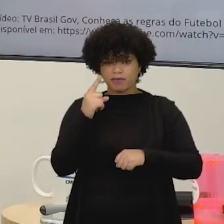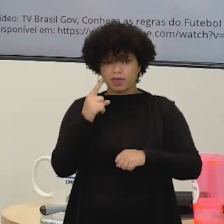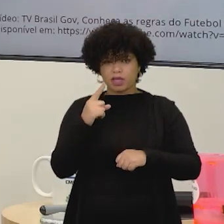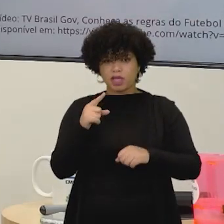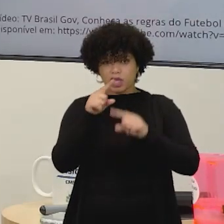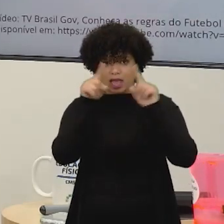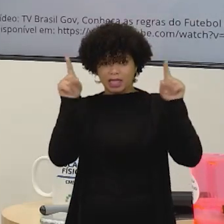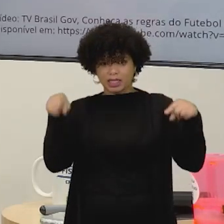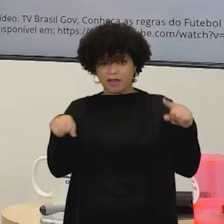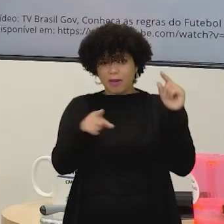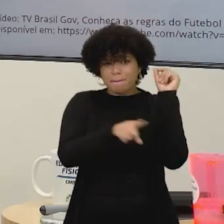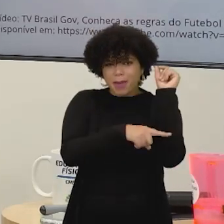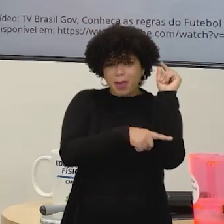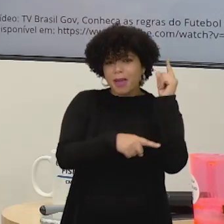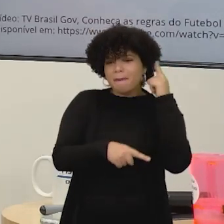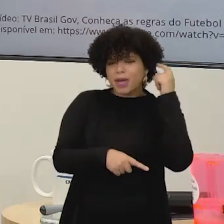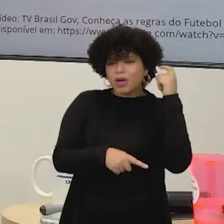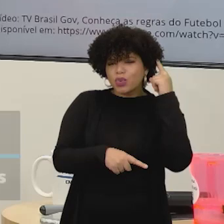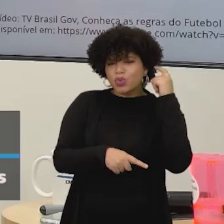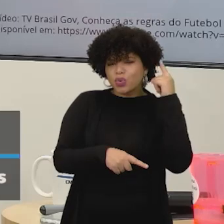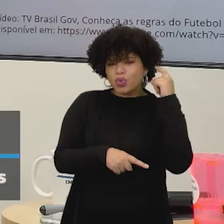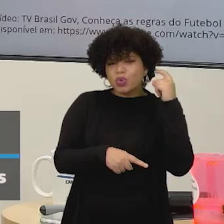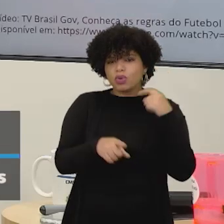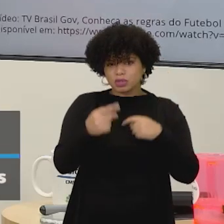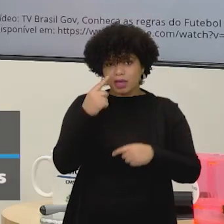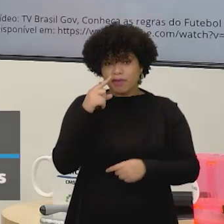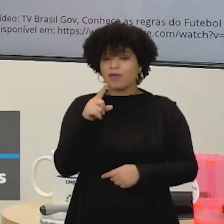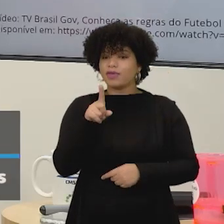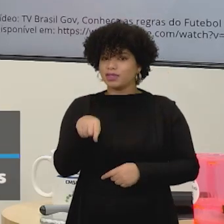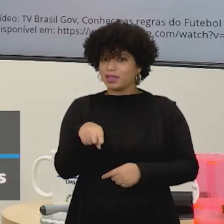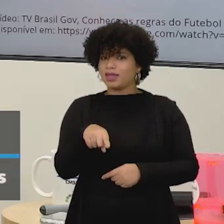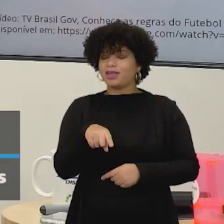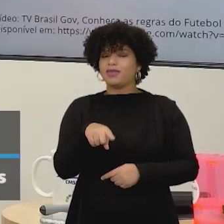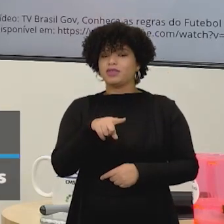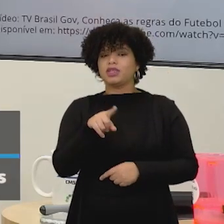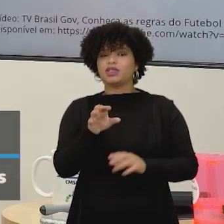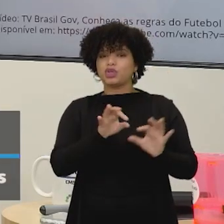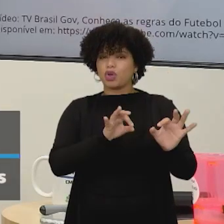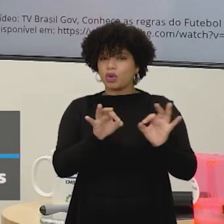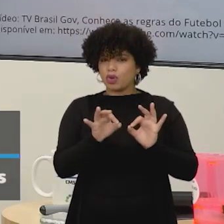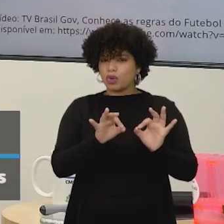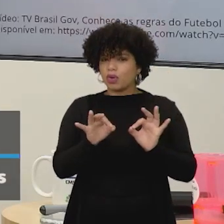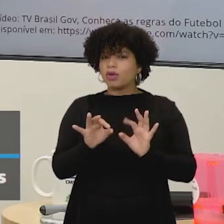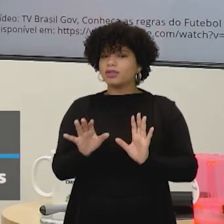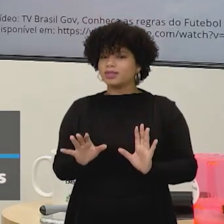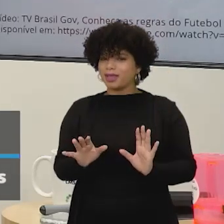na trave? Olha, gente, vale a pena se organizar todo mundo aí e se